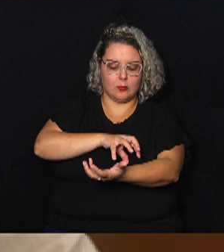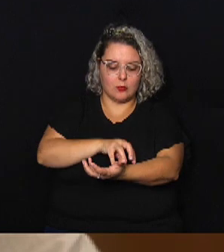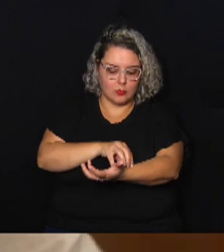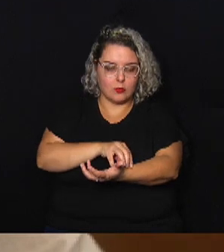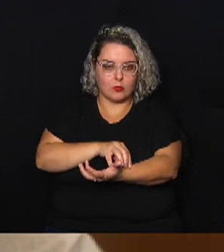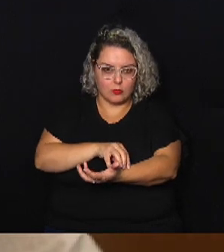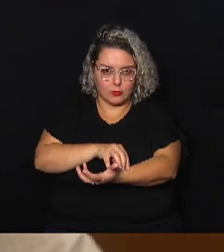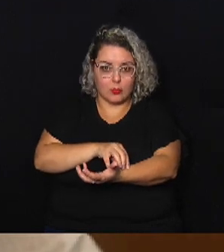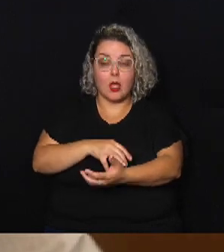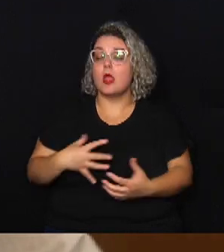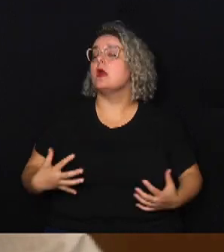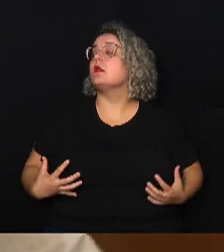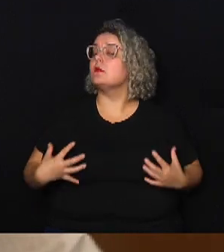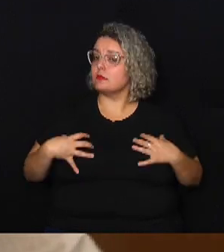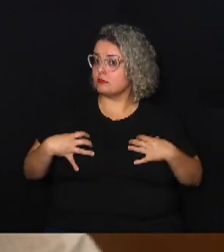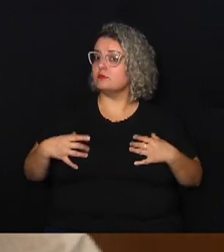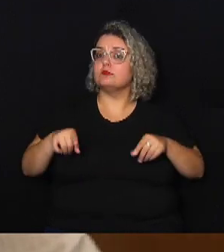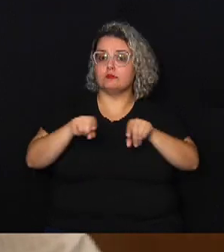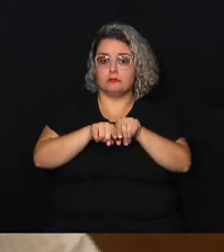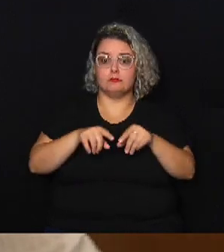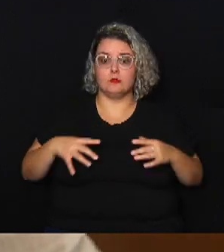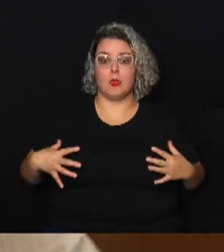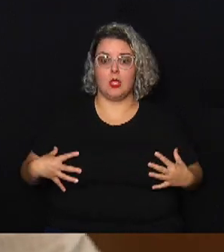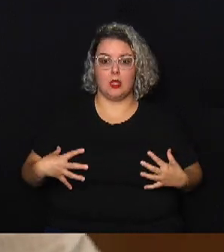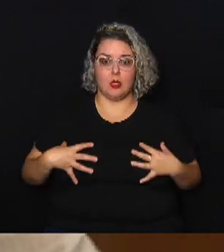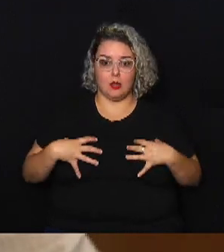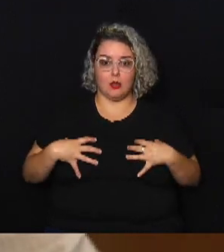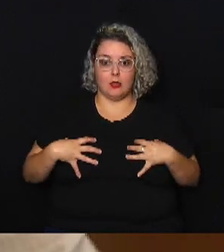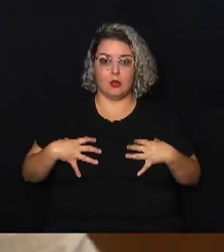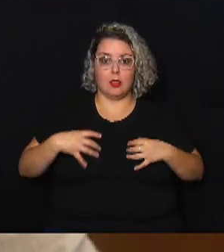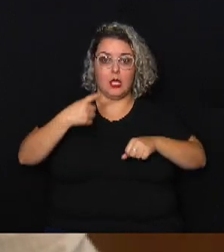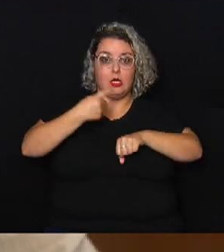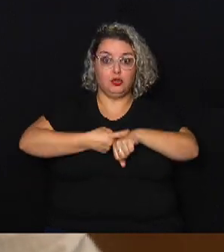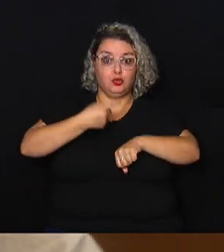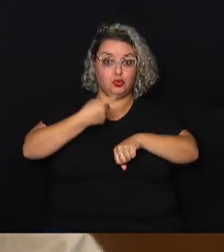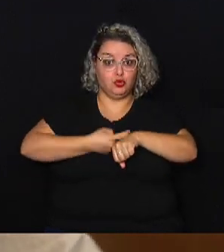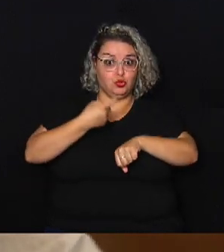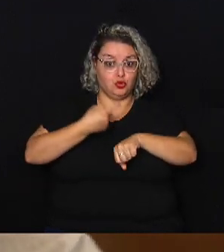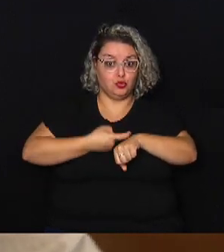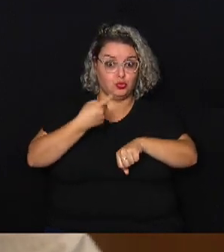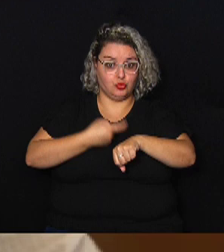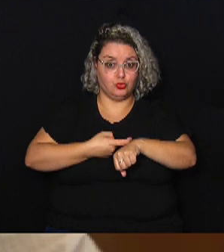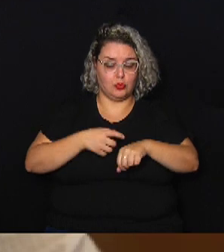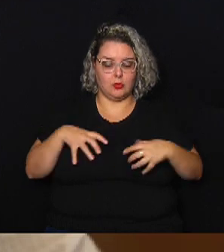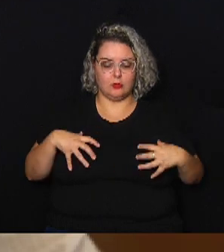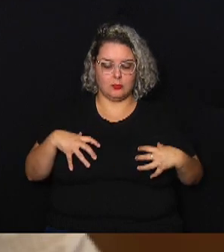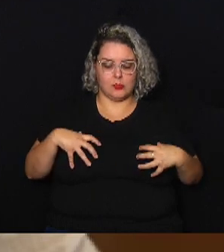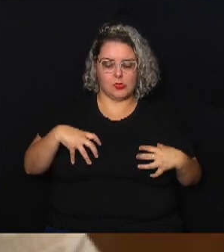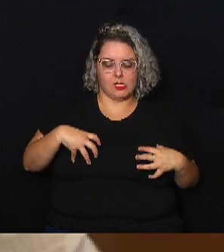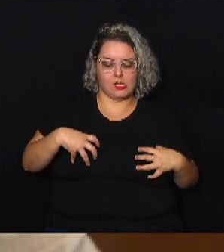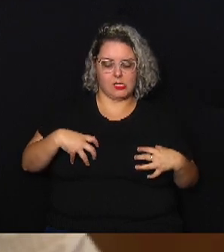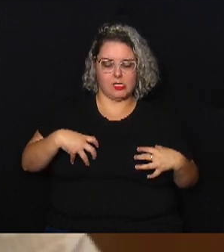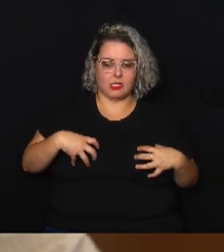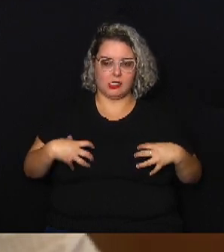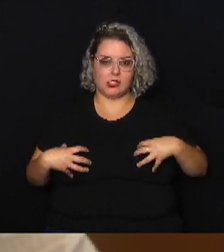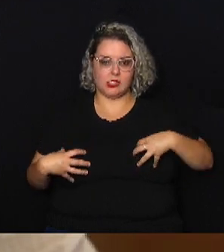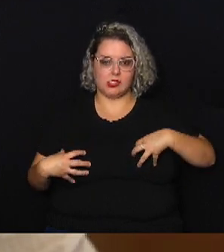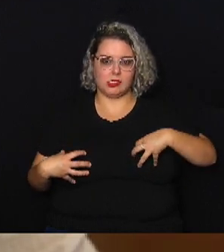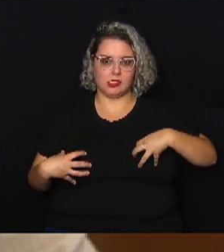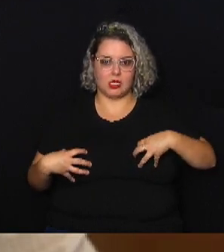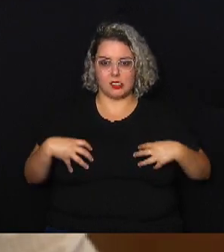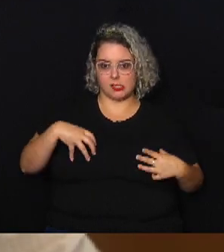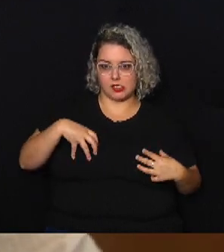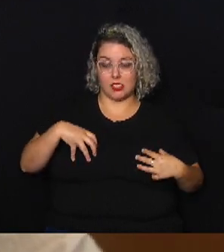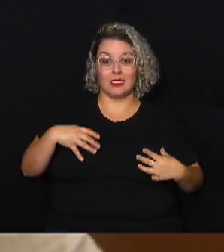também. Só que essa cápsula, ela pode começar a ficar endurecida, deformar a mama e causar